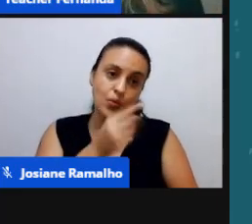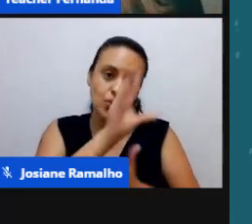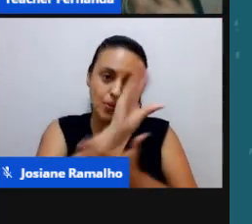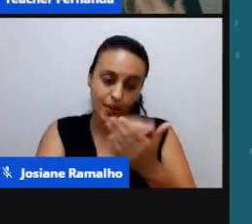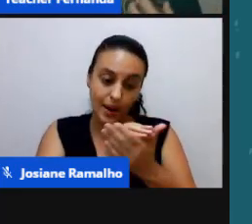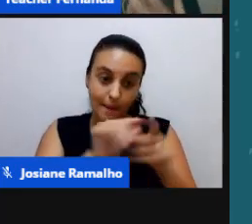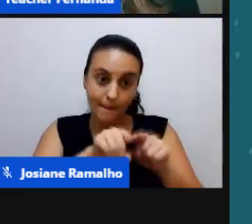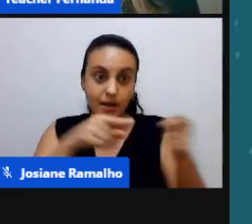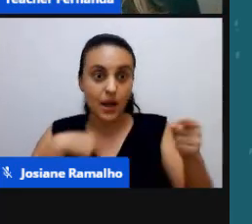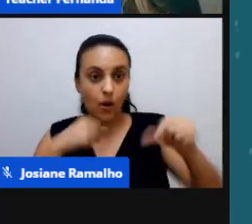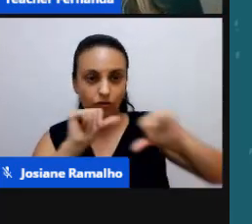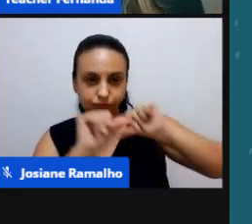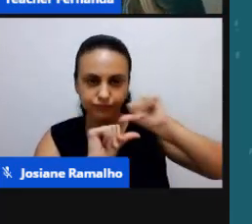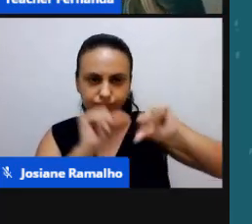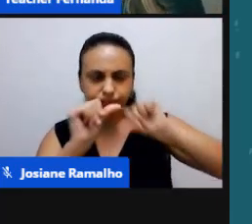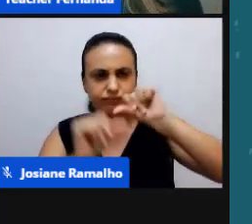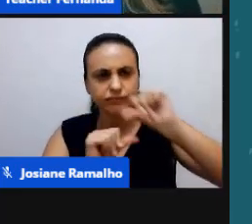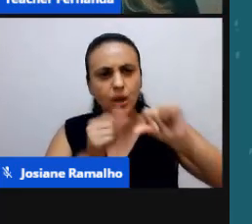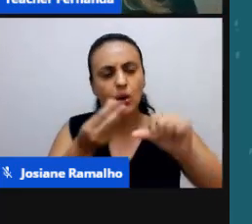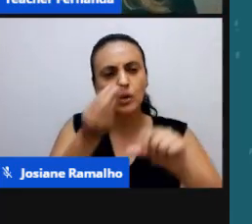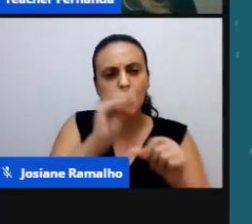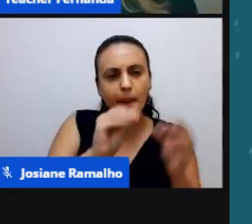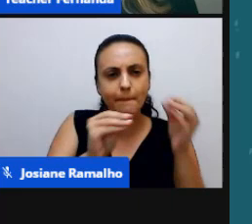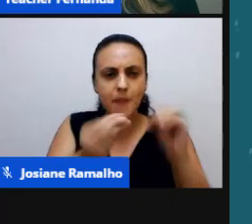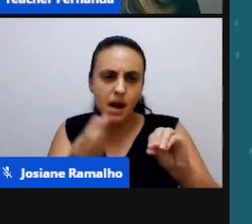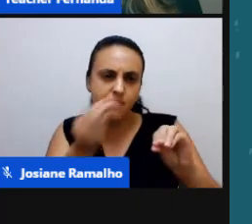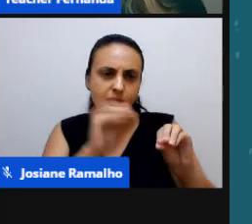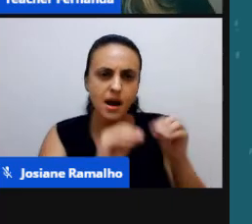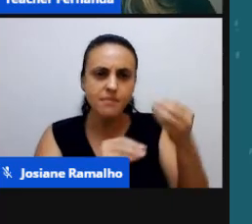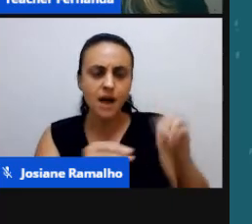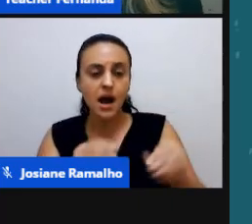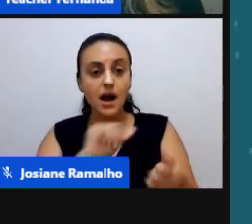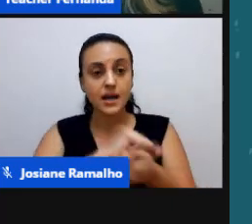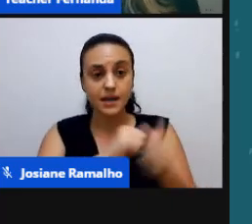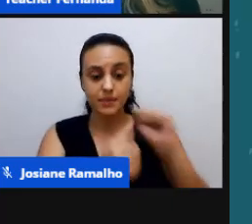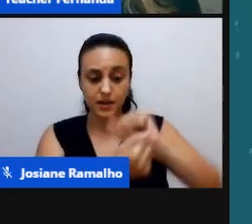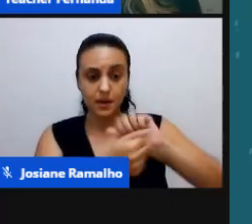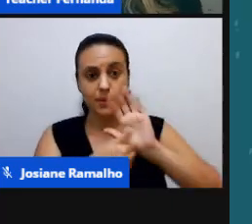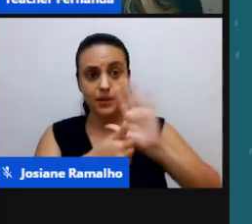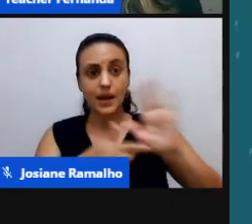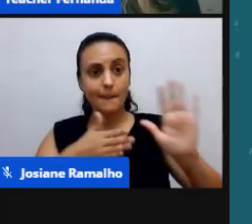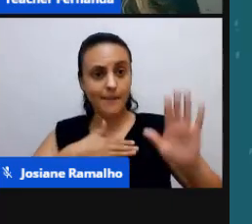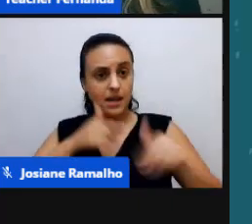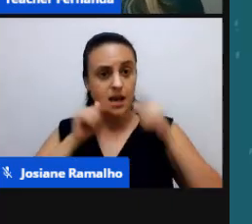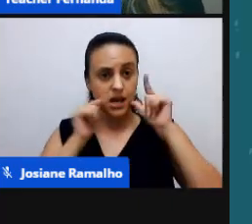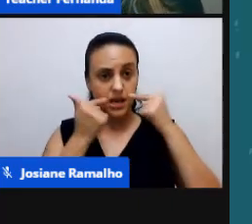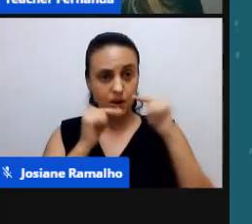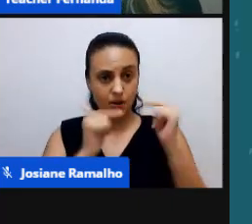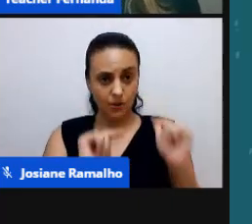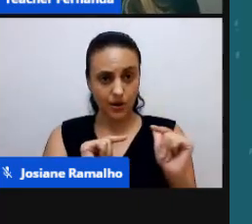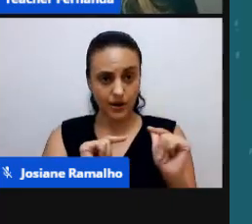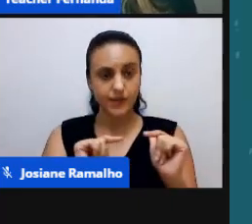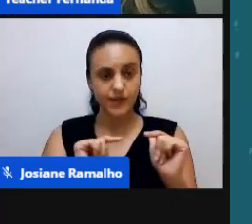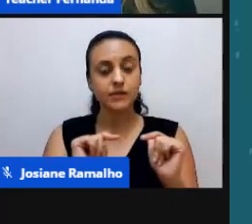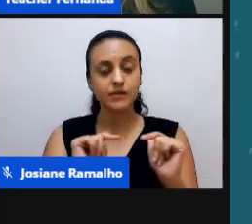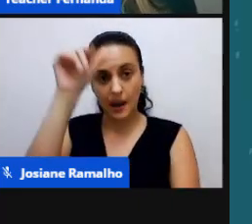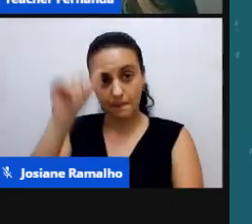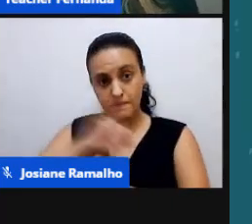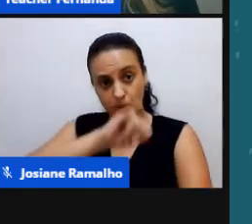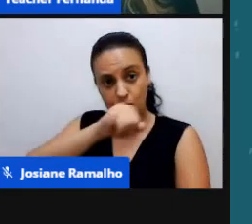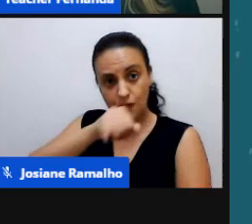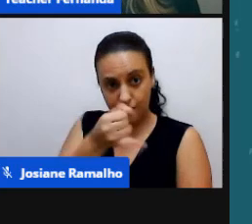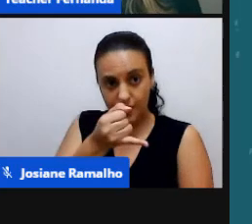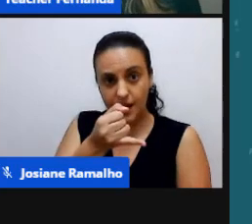eu gostaria de trazer a minha linguagem. Então, aproveite esses templates para você se inspirar, mas sempre coloque o seu toque